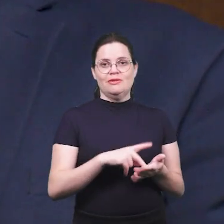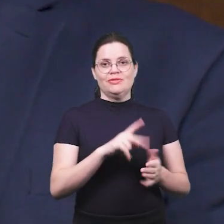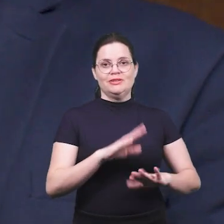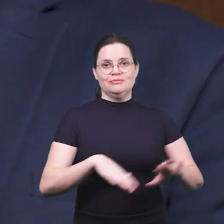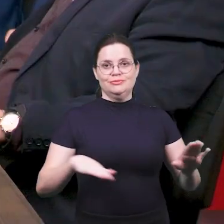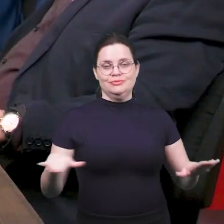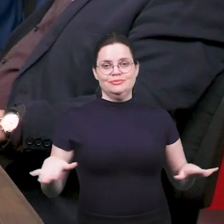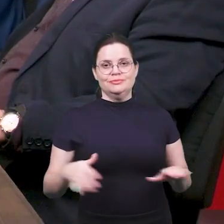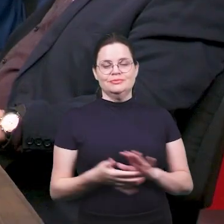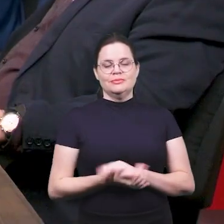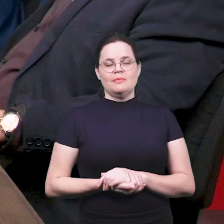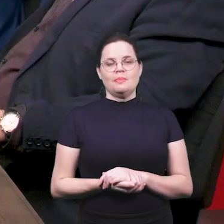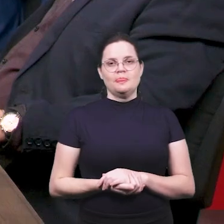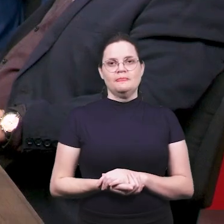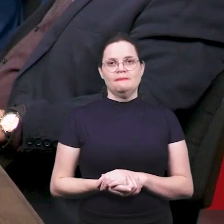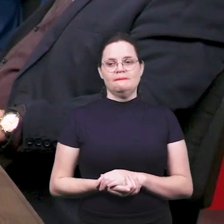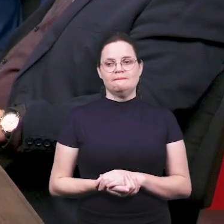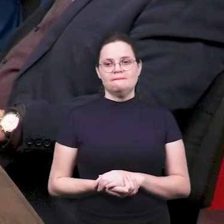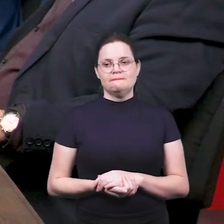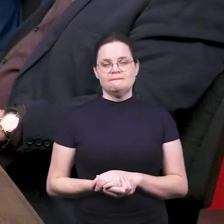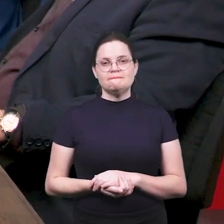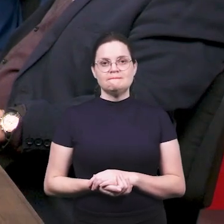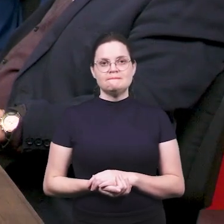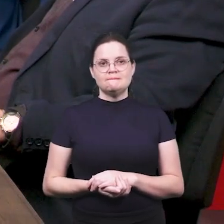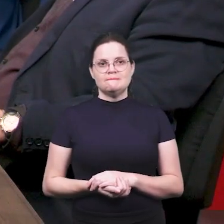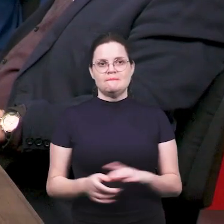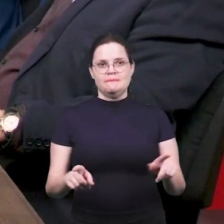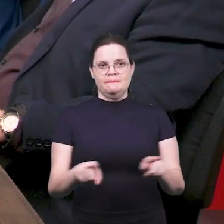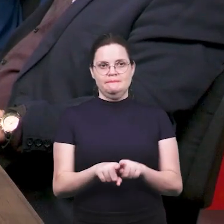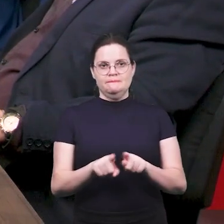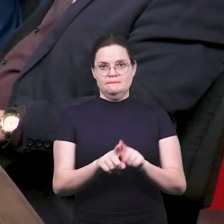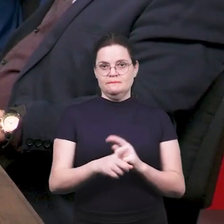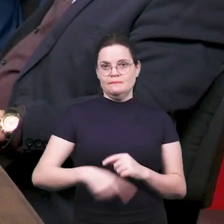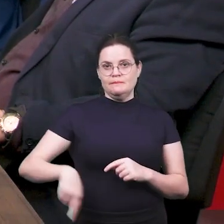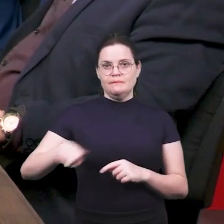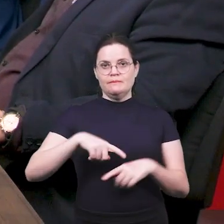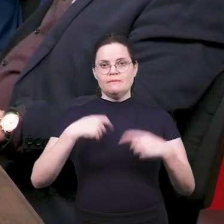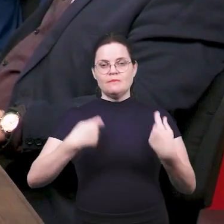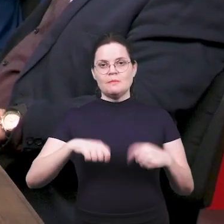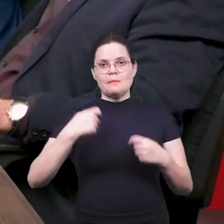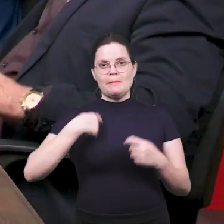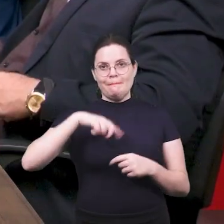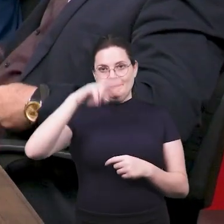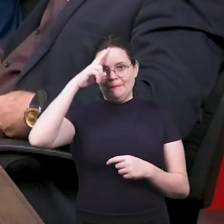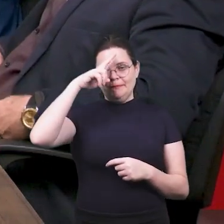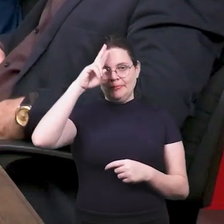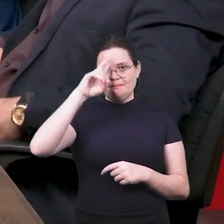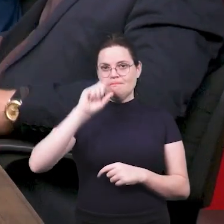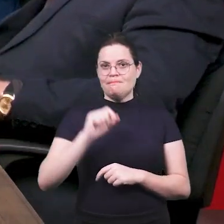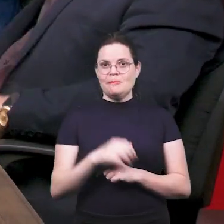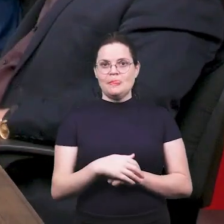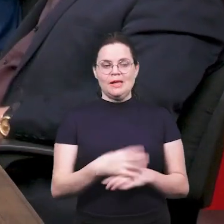né? Tem que lembrar que a Bíblia não fala de confissão